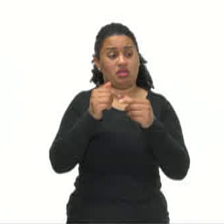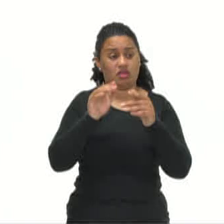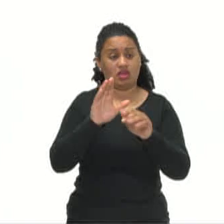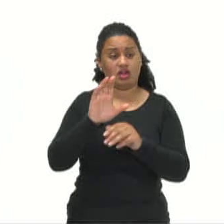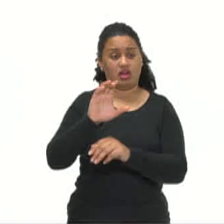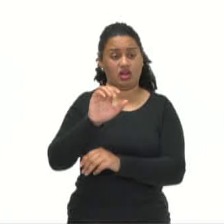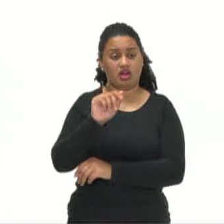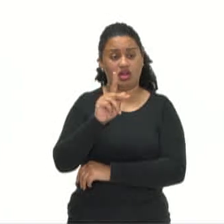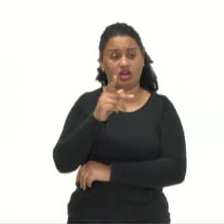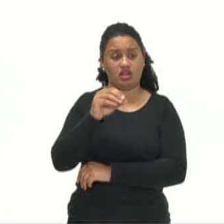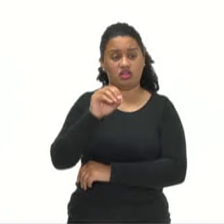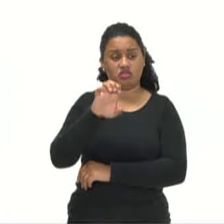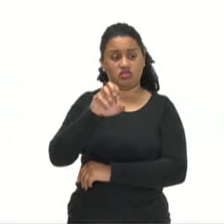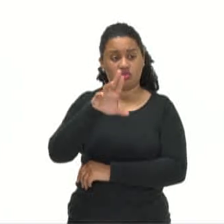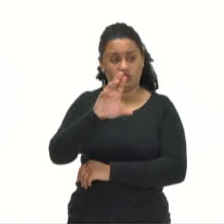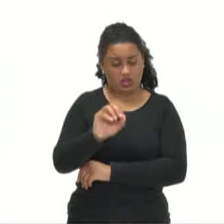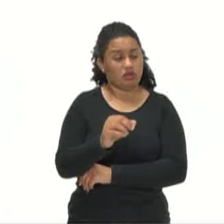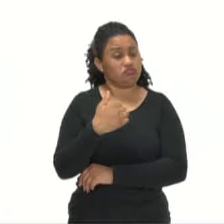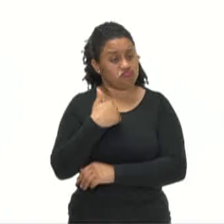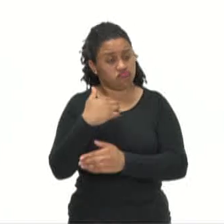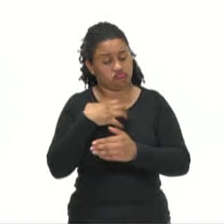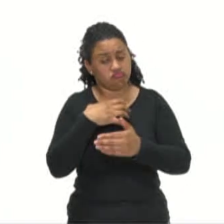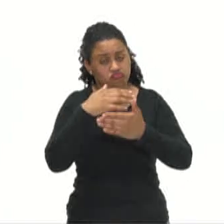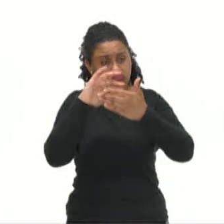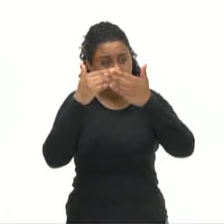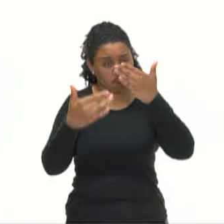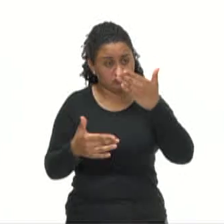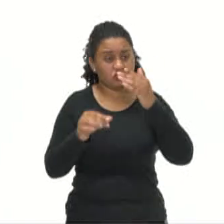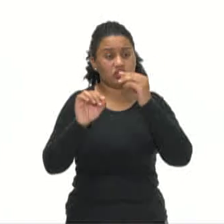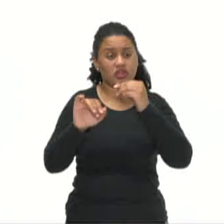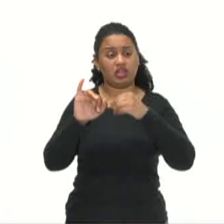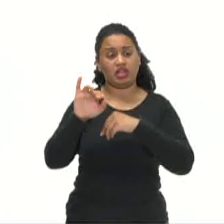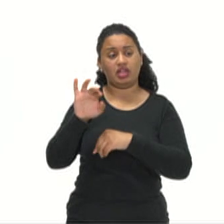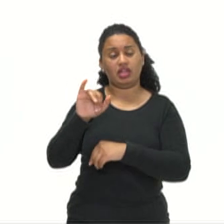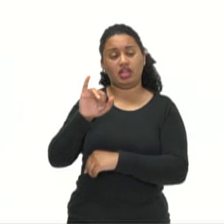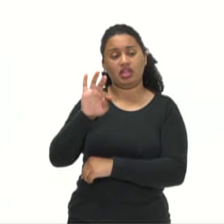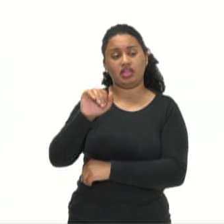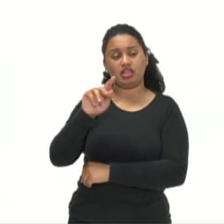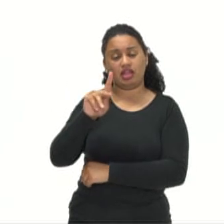Cachoeiro, honradamente, de Cachoeiro de Itapemirim.